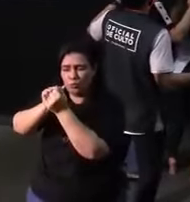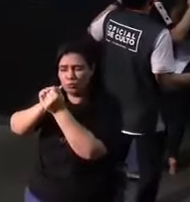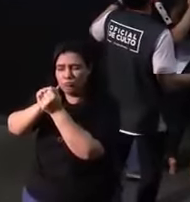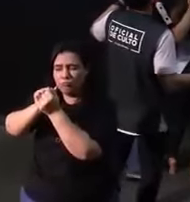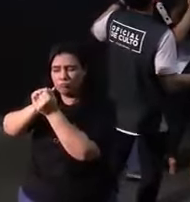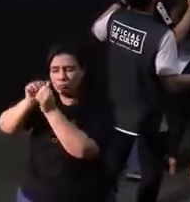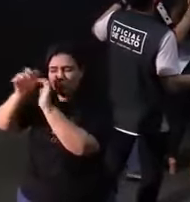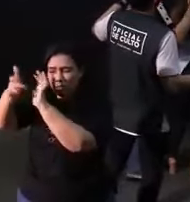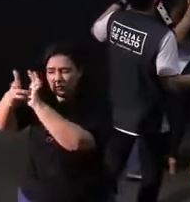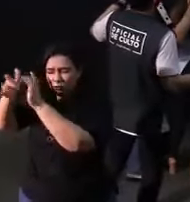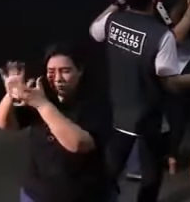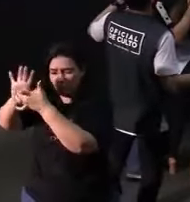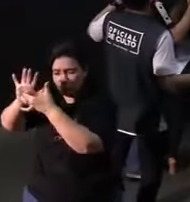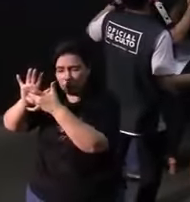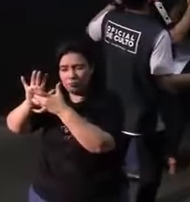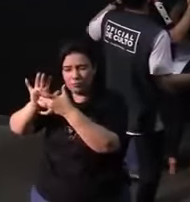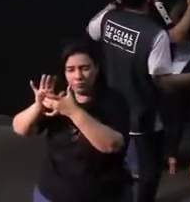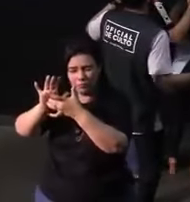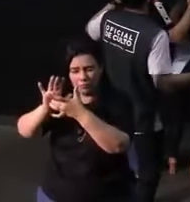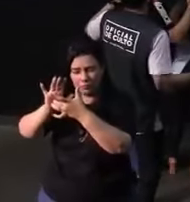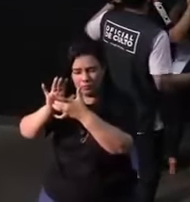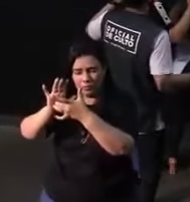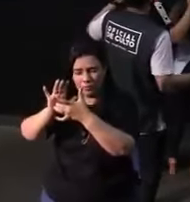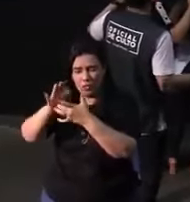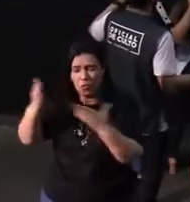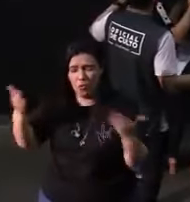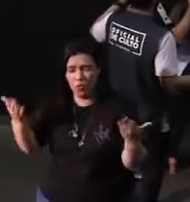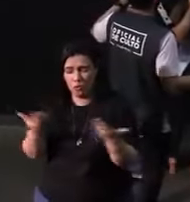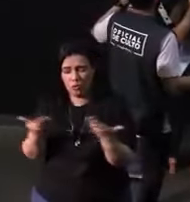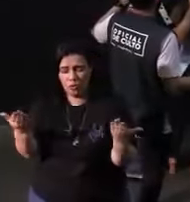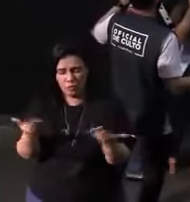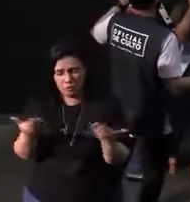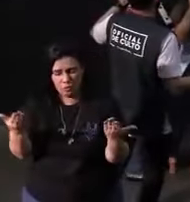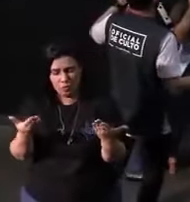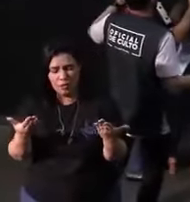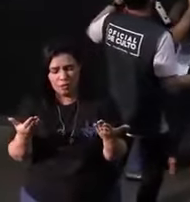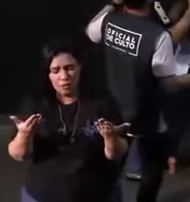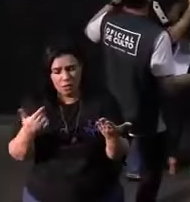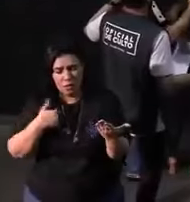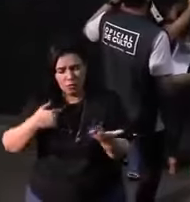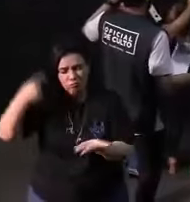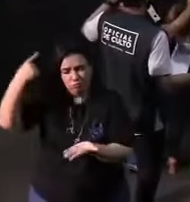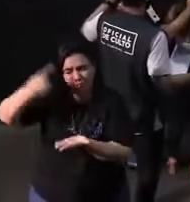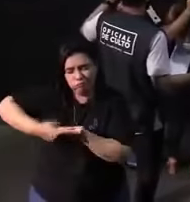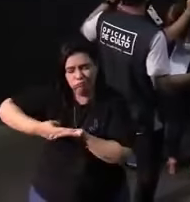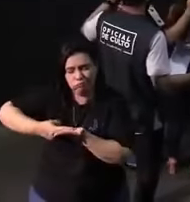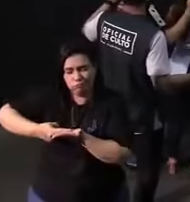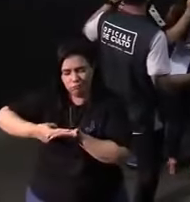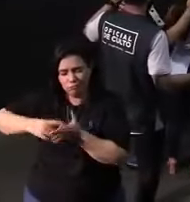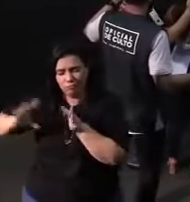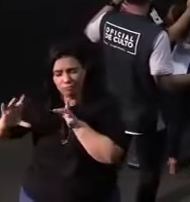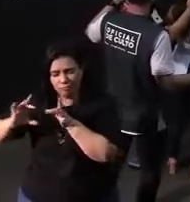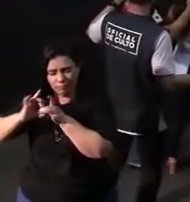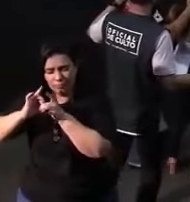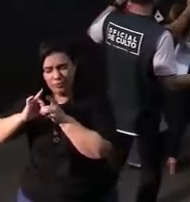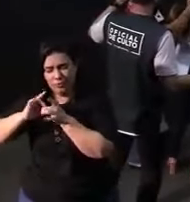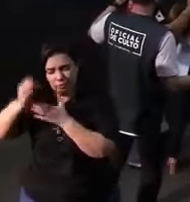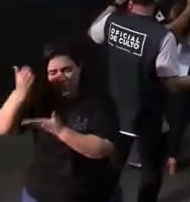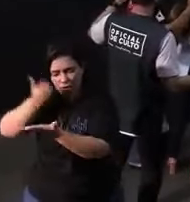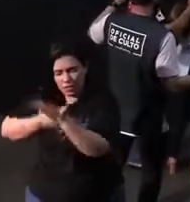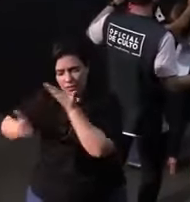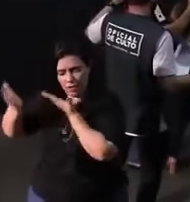os trilhos da tua palavra. Diga hoje: Eu faço um pacto de ser